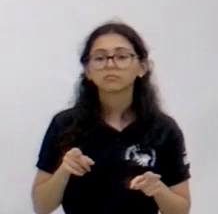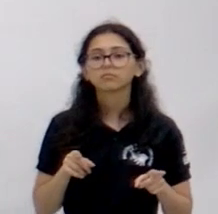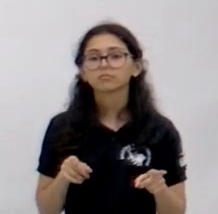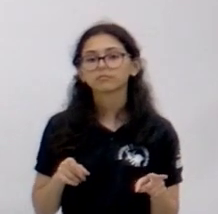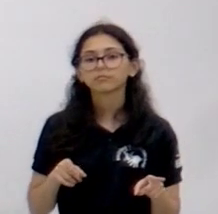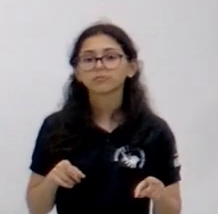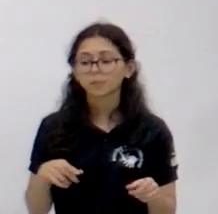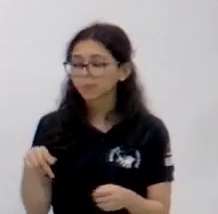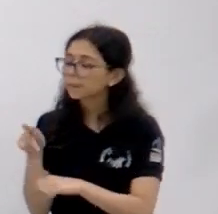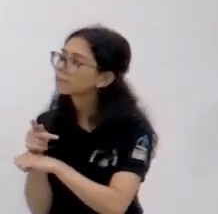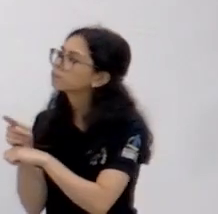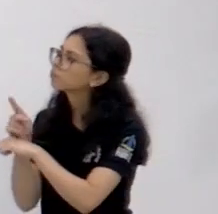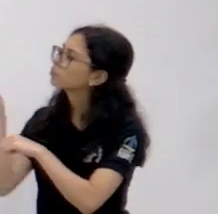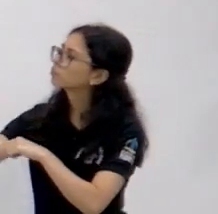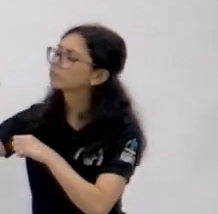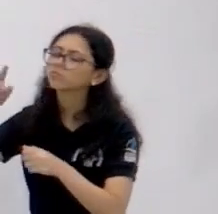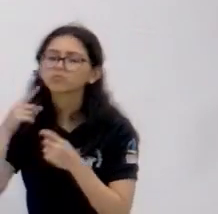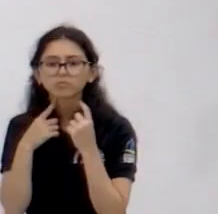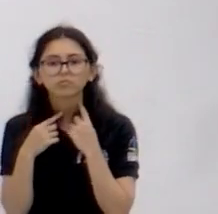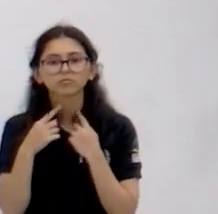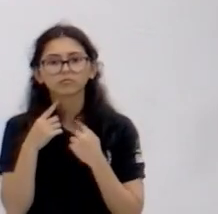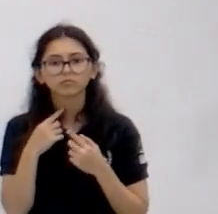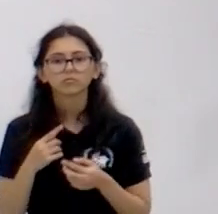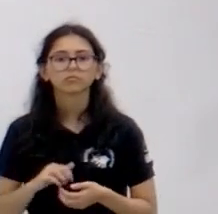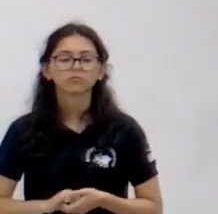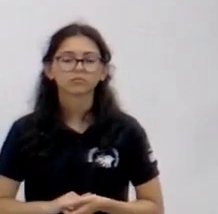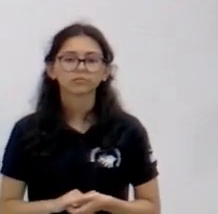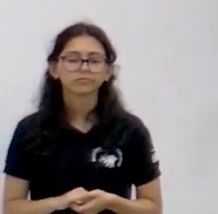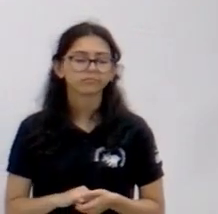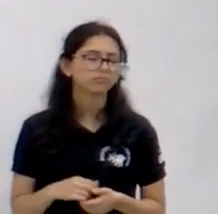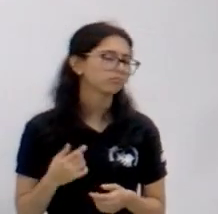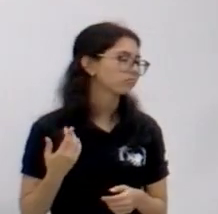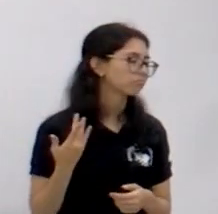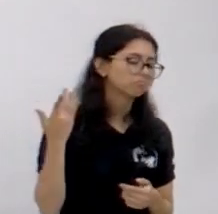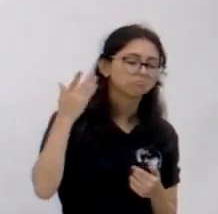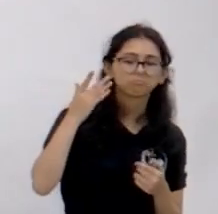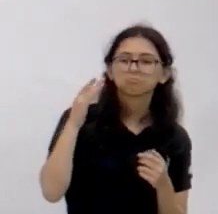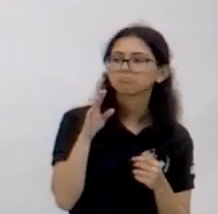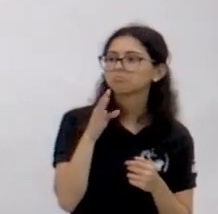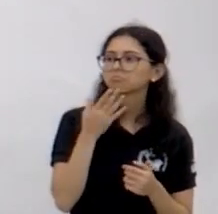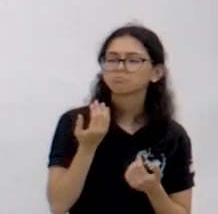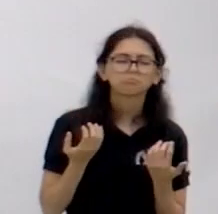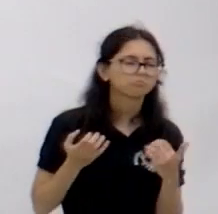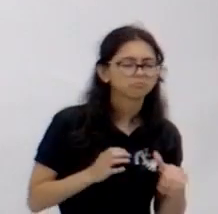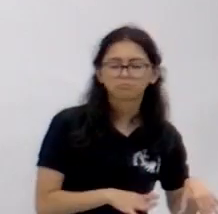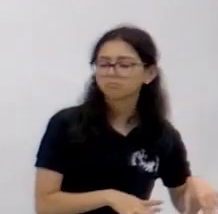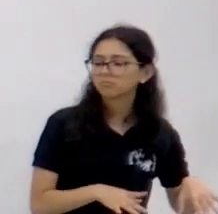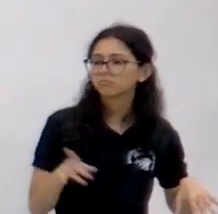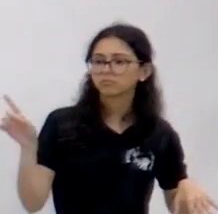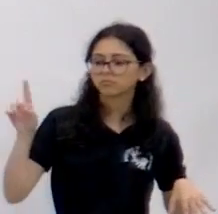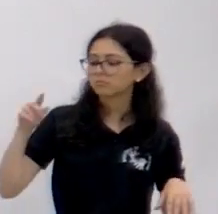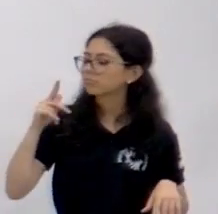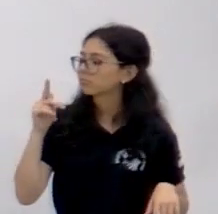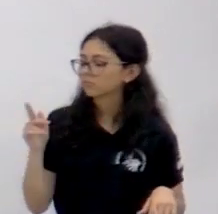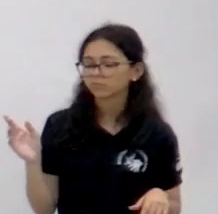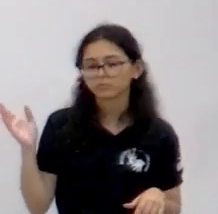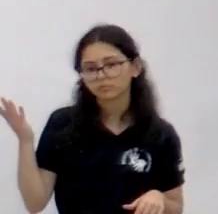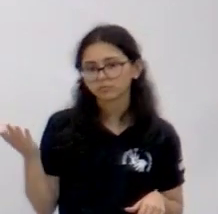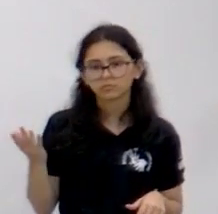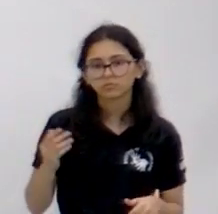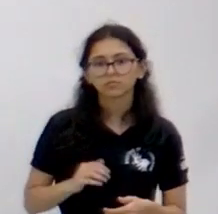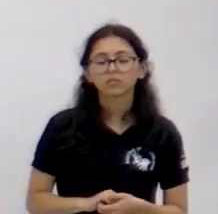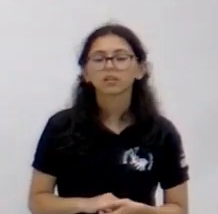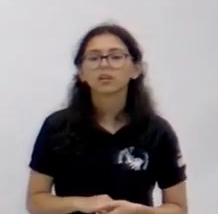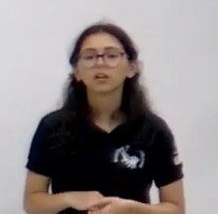saber a vontade de Deus. Não vou incomodar Deus com isso, não. E quantas vezes nos sentimos